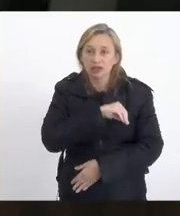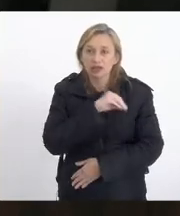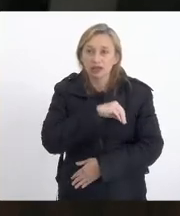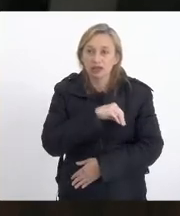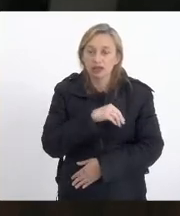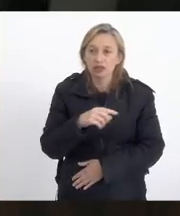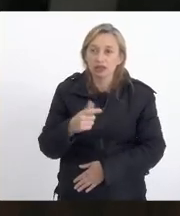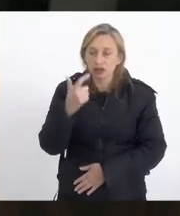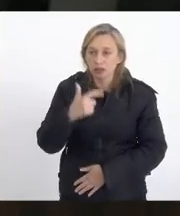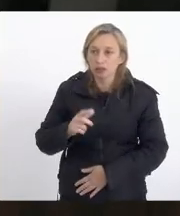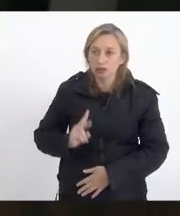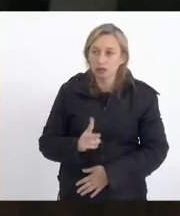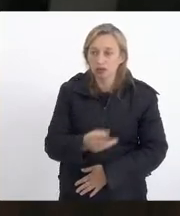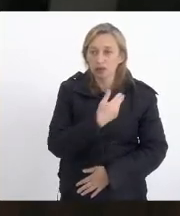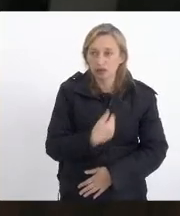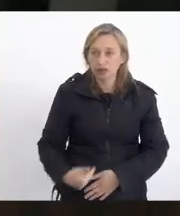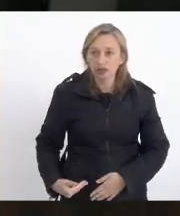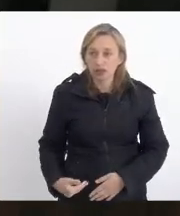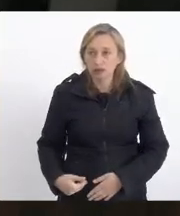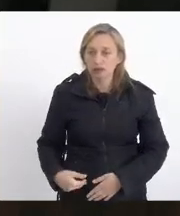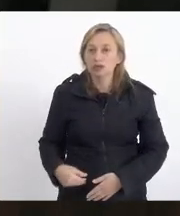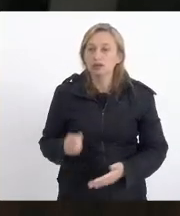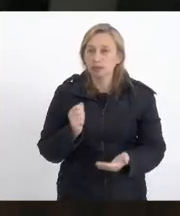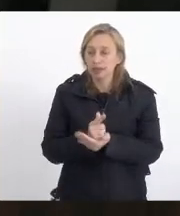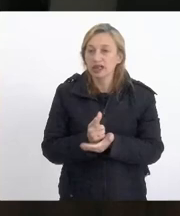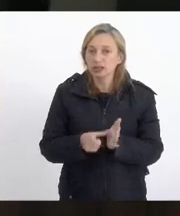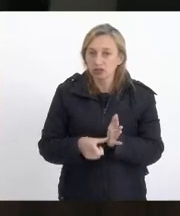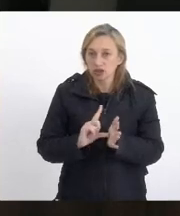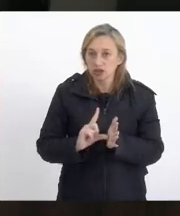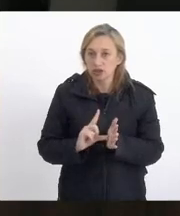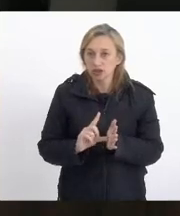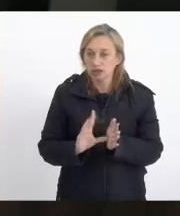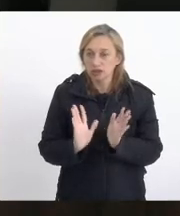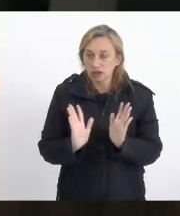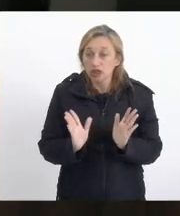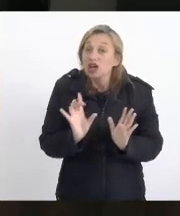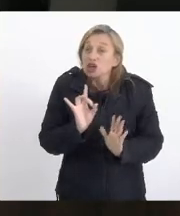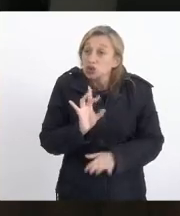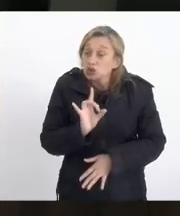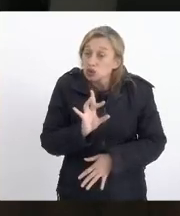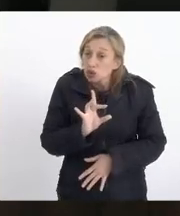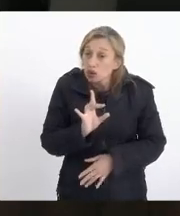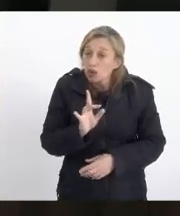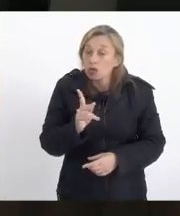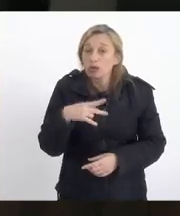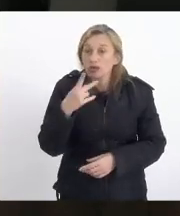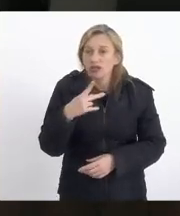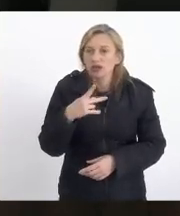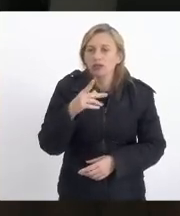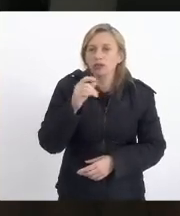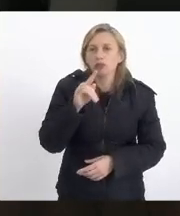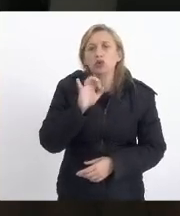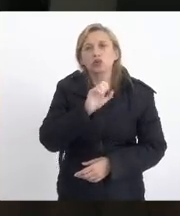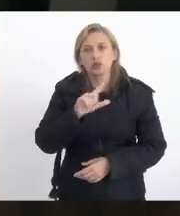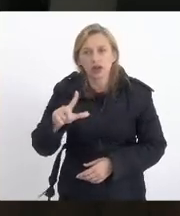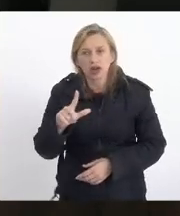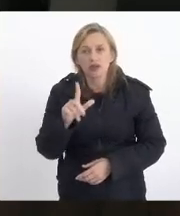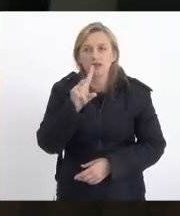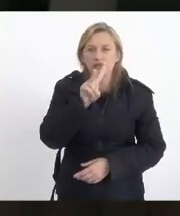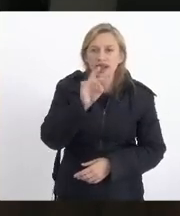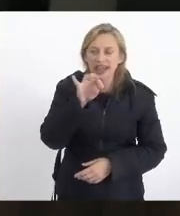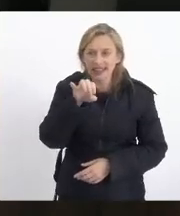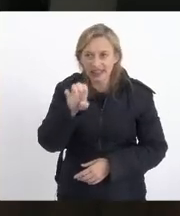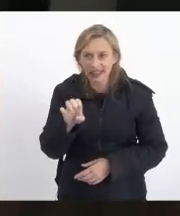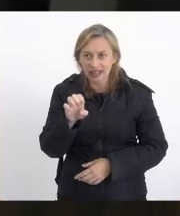for governador. Antecipando, inclusive. Então, é só para os discursos, Portugal, Valentim, se